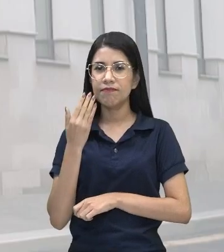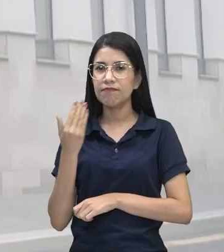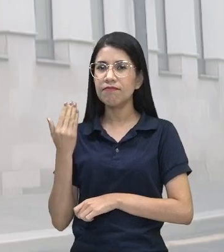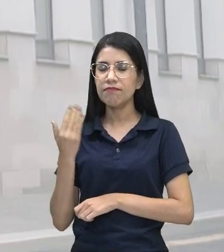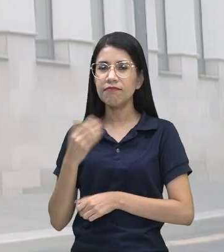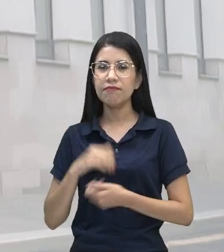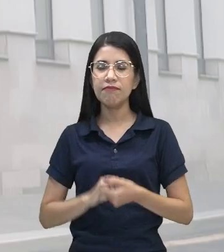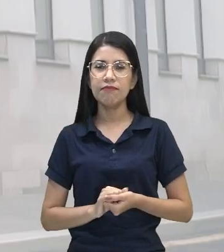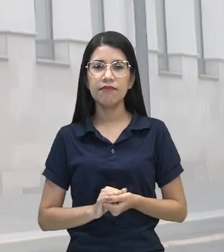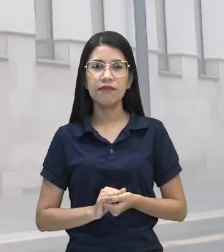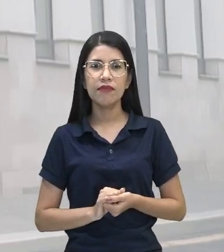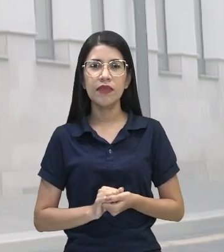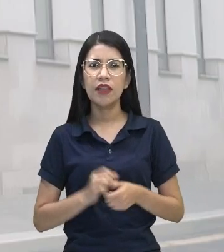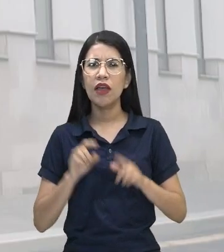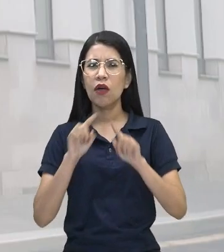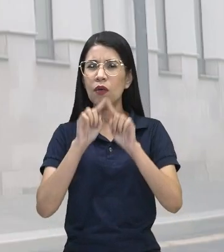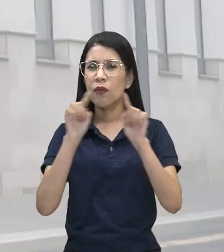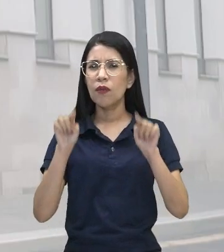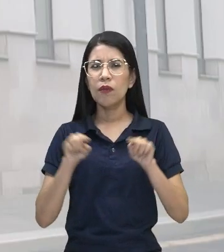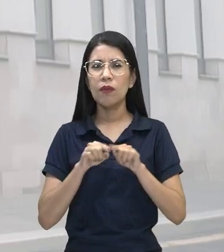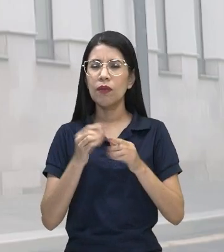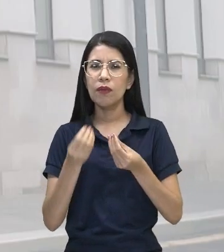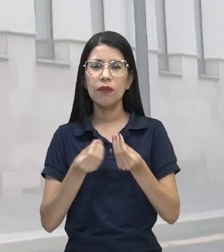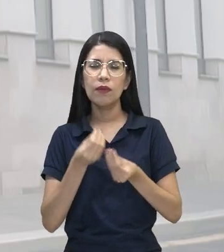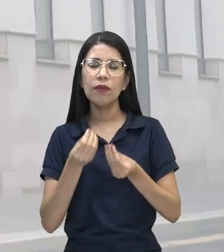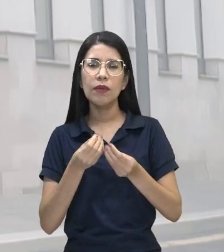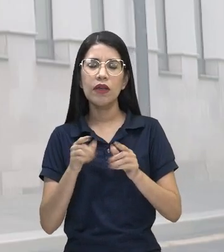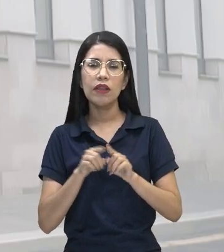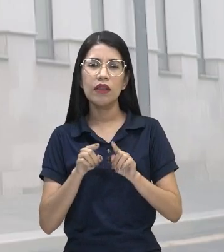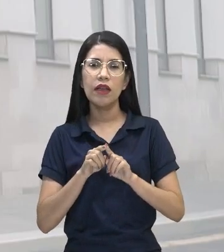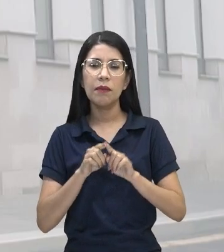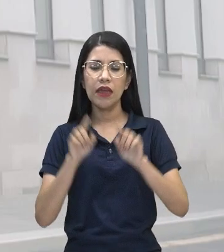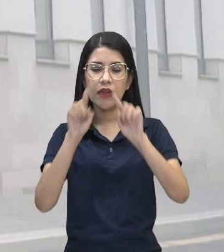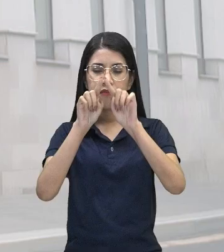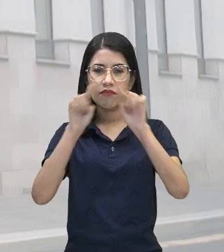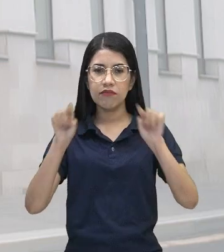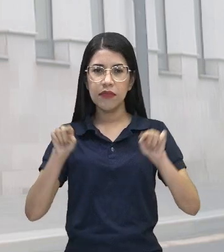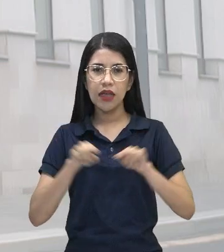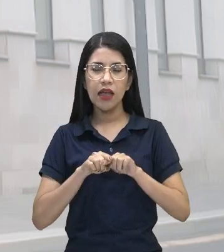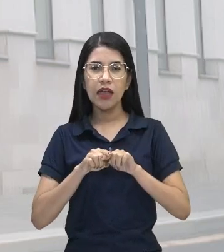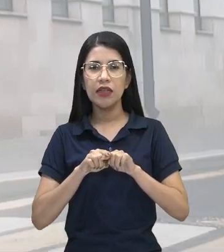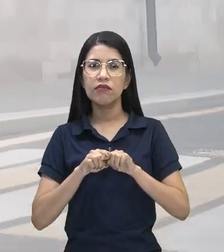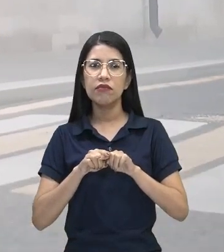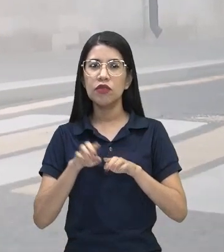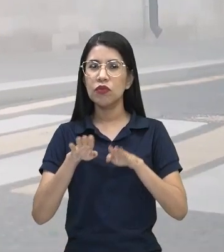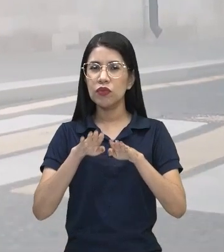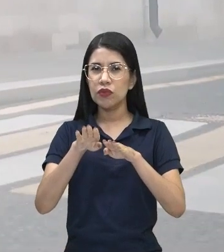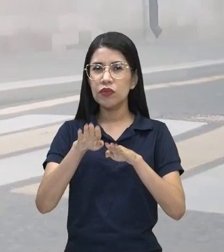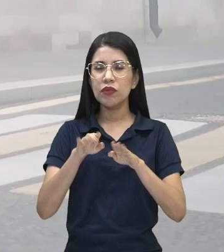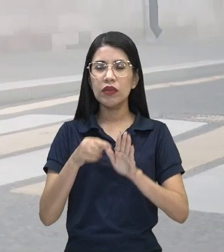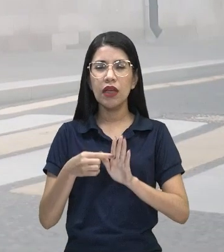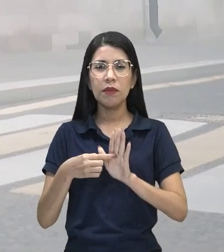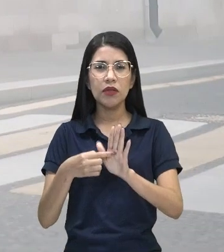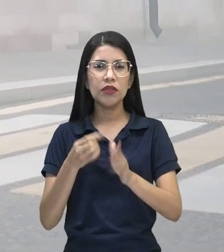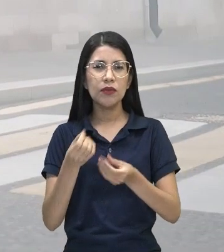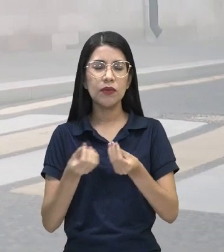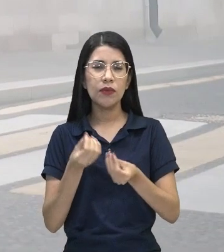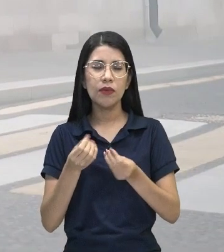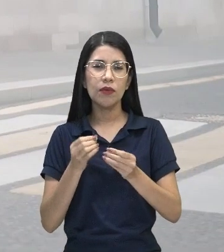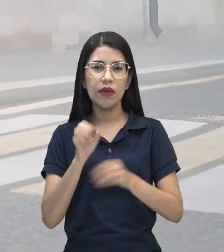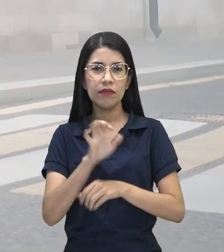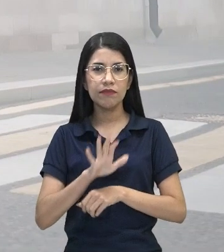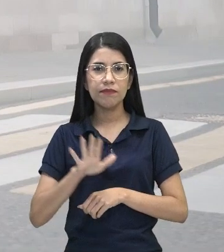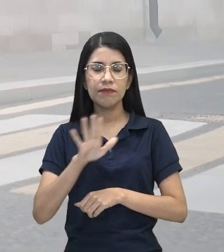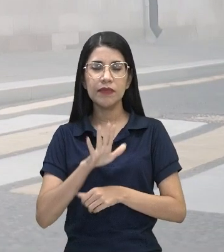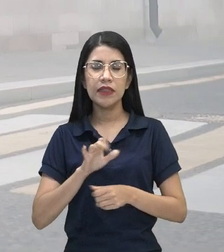De qual forma ele tem? E a placa de trânsito ali na esquina? Qual forma? Se